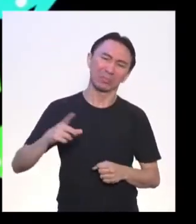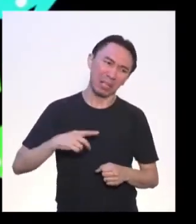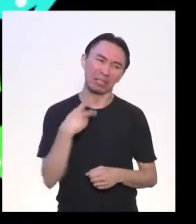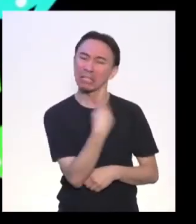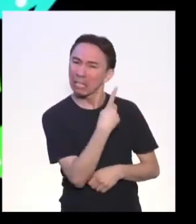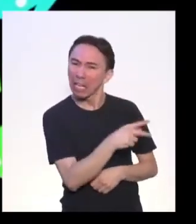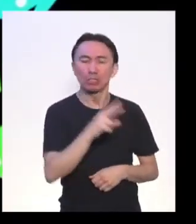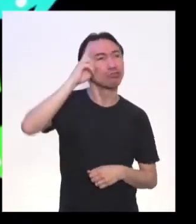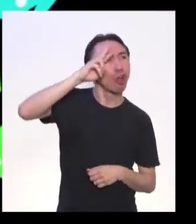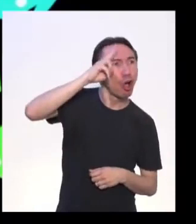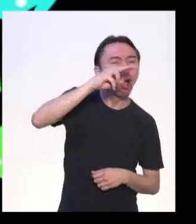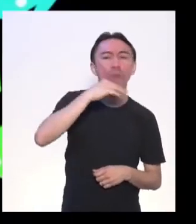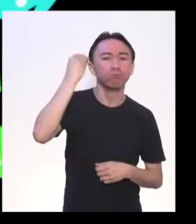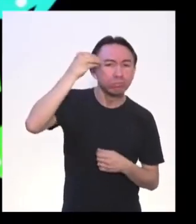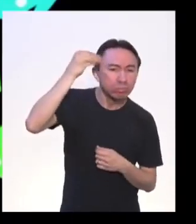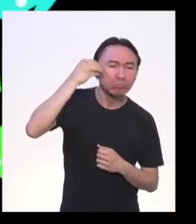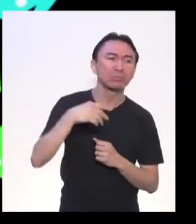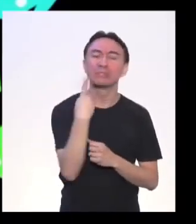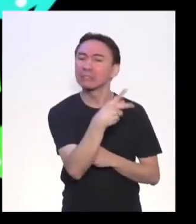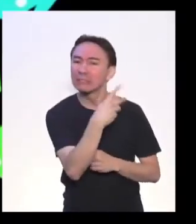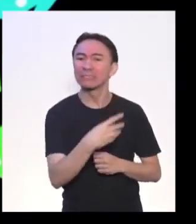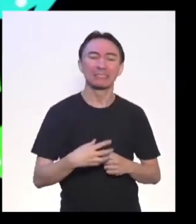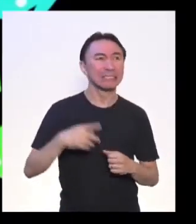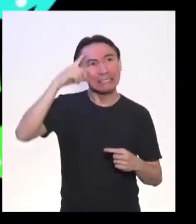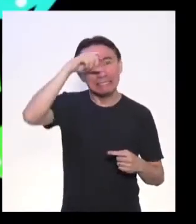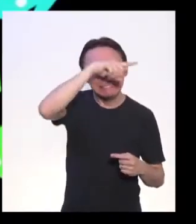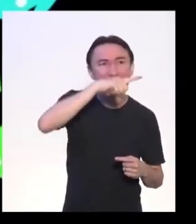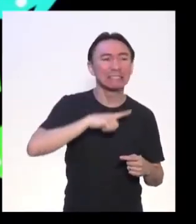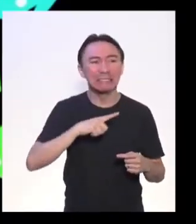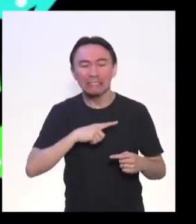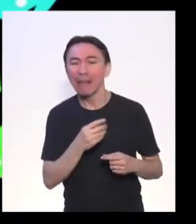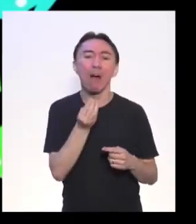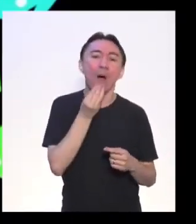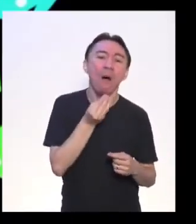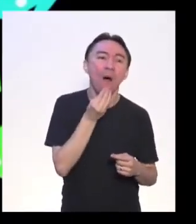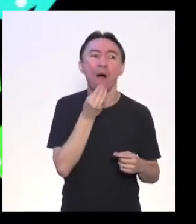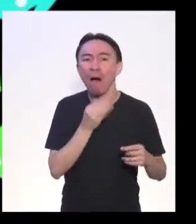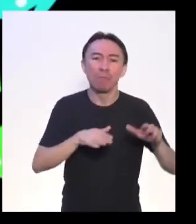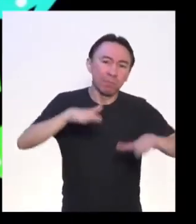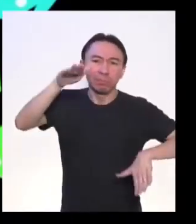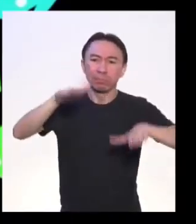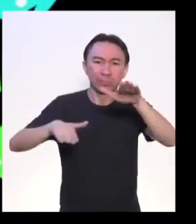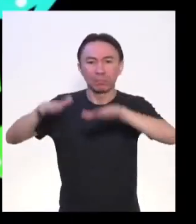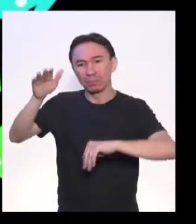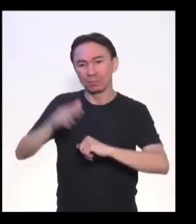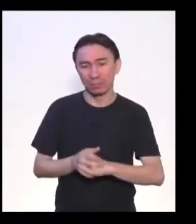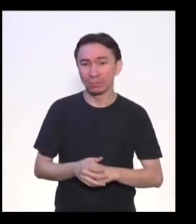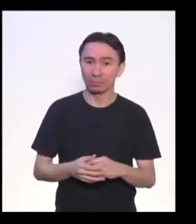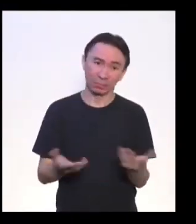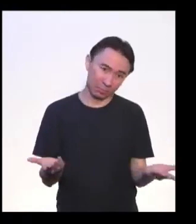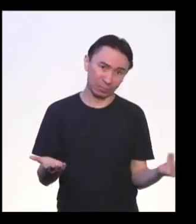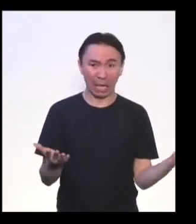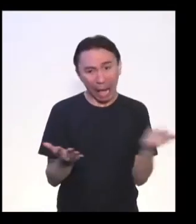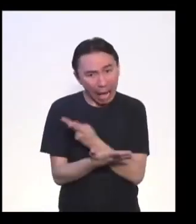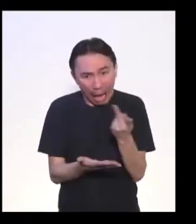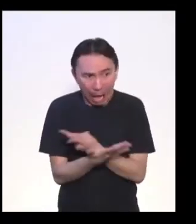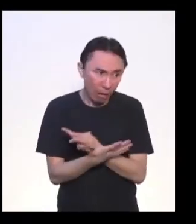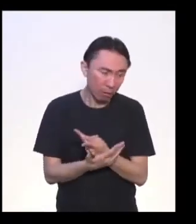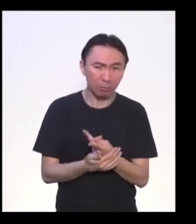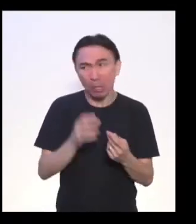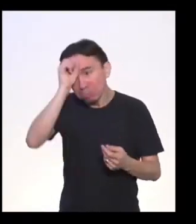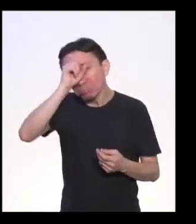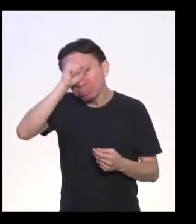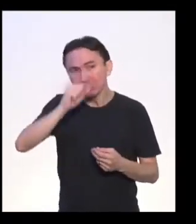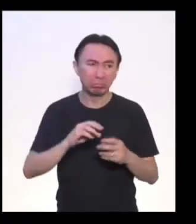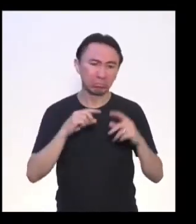experiências, passou por um tipo de dificuldade, teve mais ou menos oportunidades. E todo mundo erra. E aprende e erra de novo.